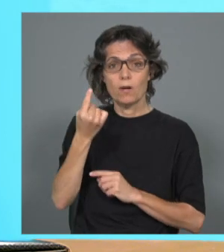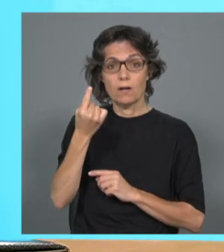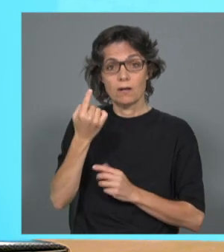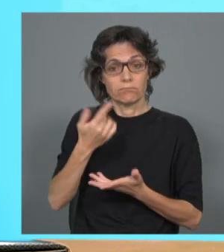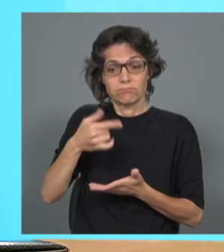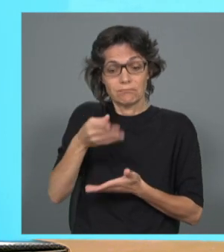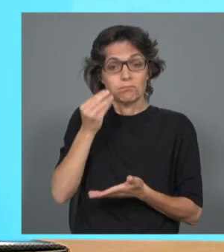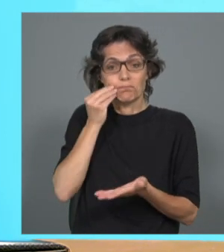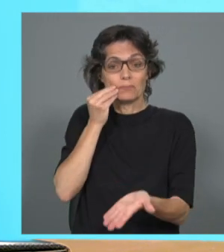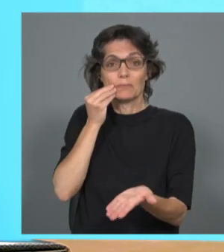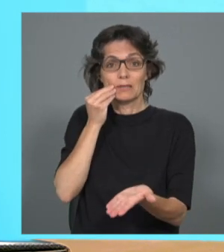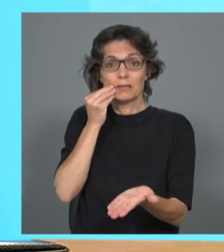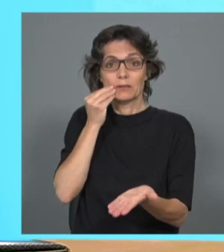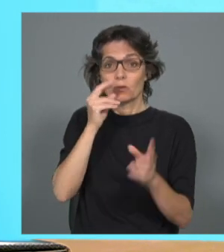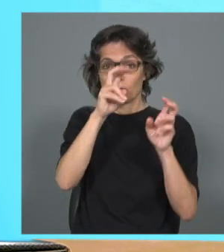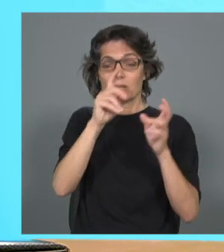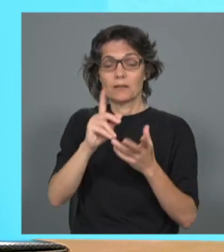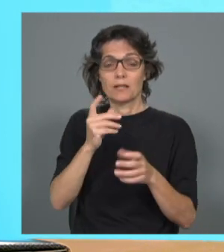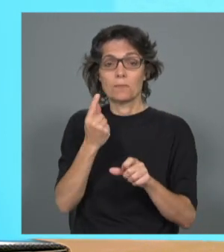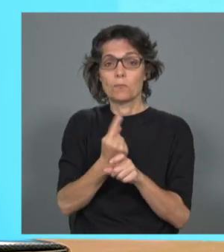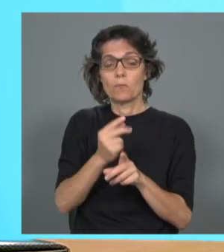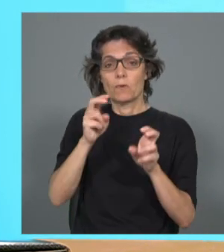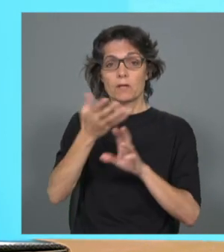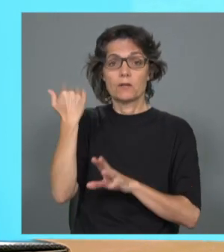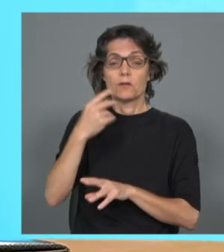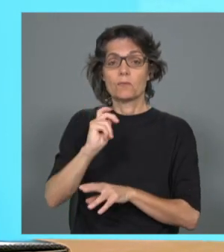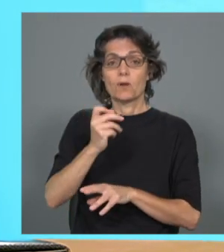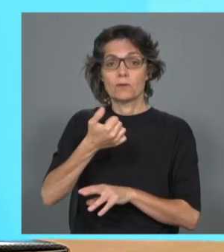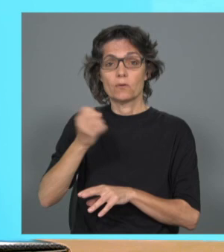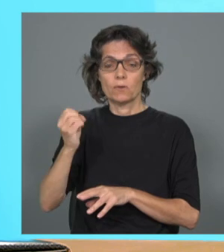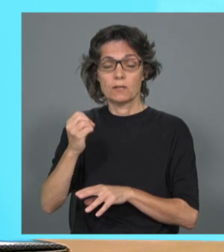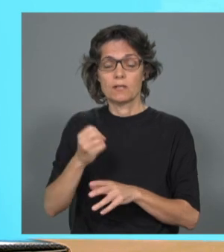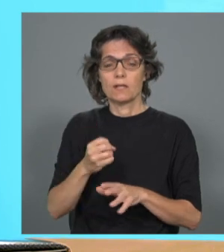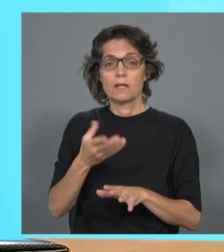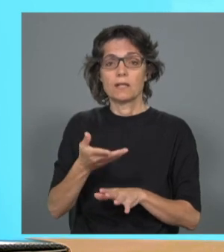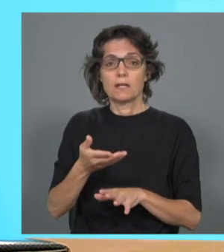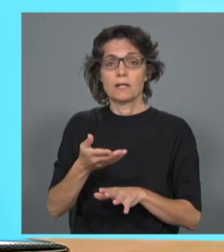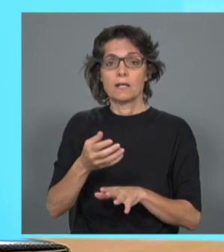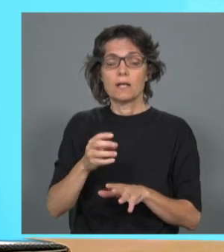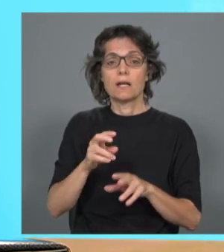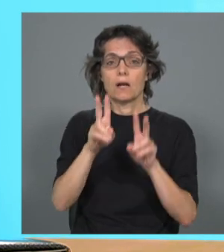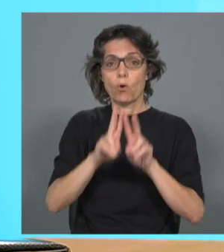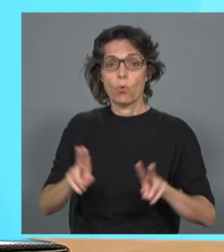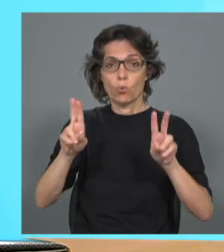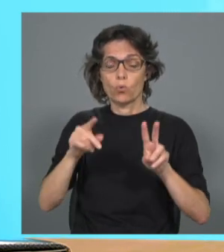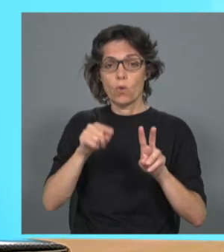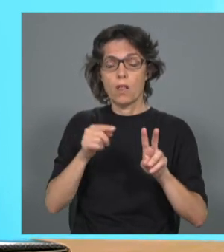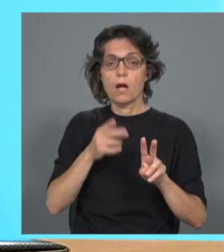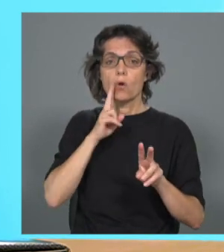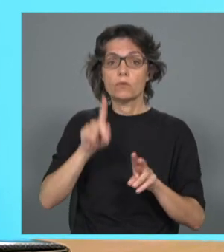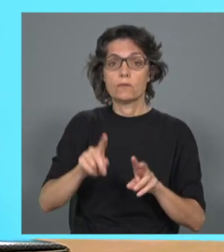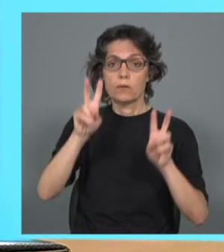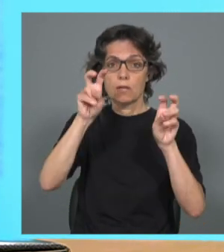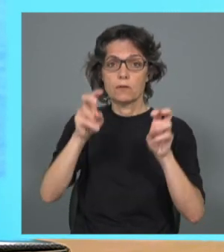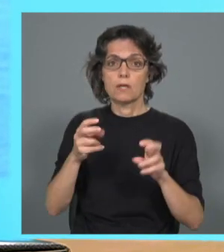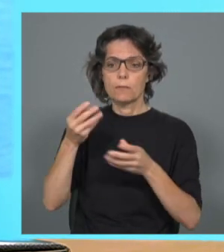era esse o tema, precisamente, de há 50 anos, o facto de ser um número redondo, podemos dizer, e da ONU voltar a este